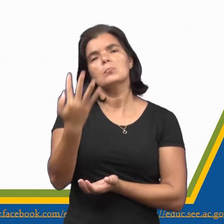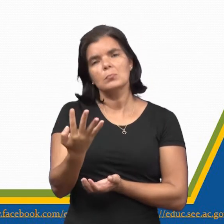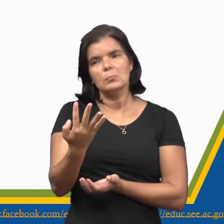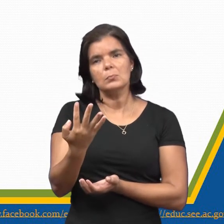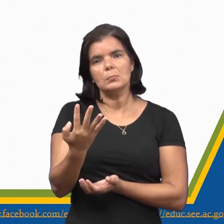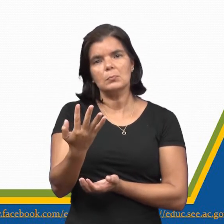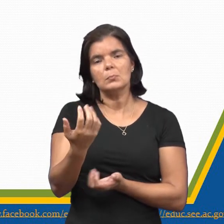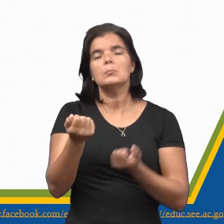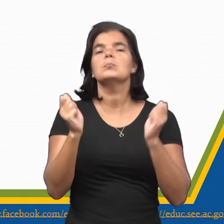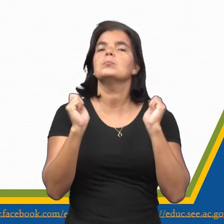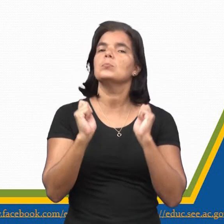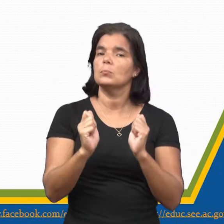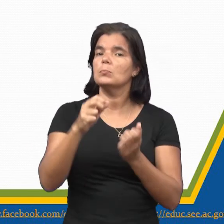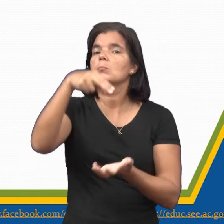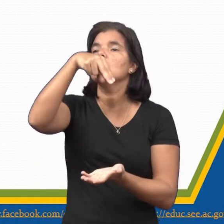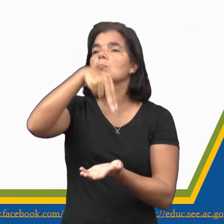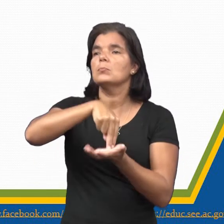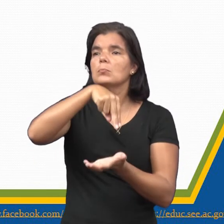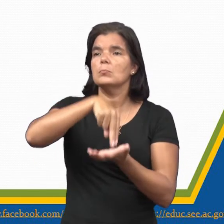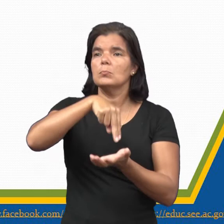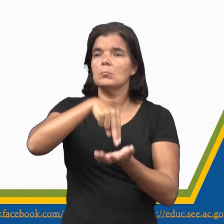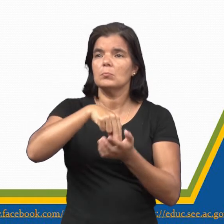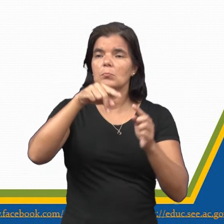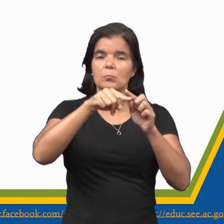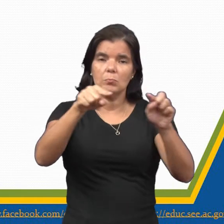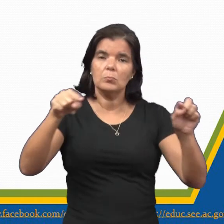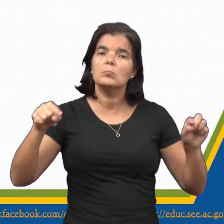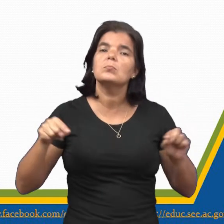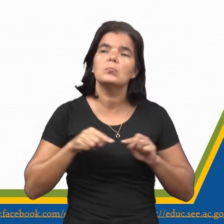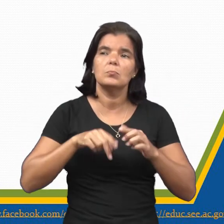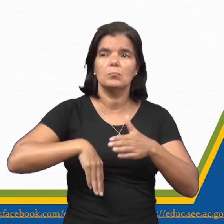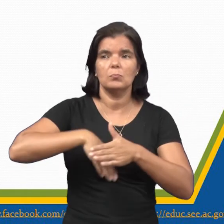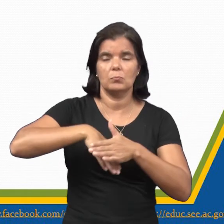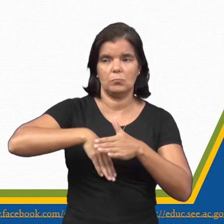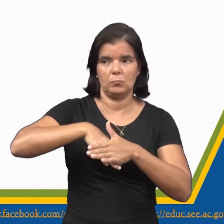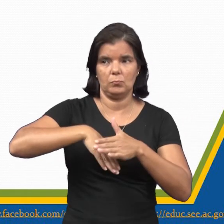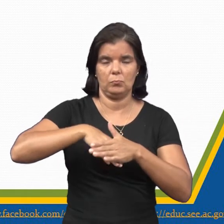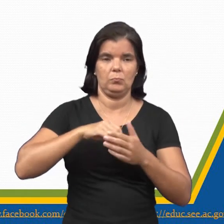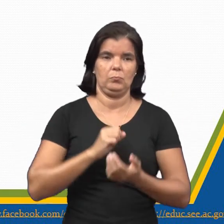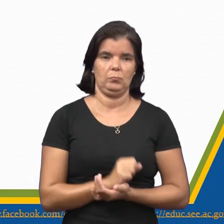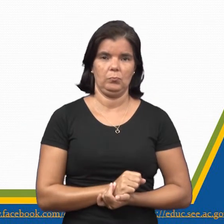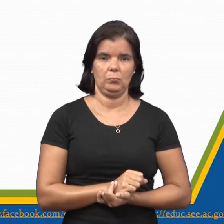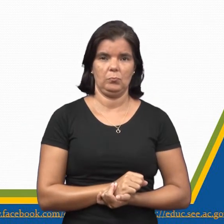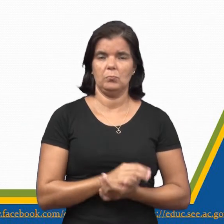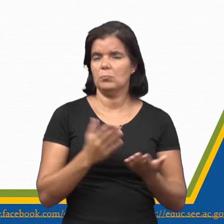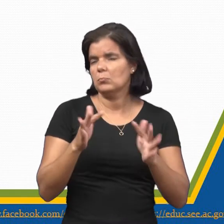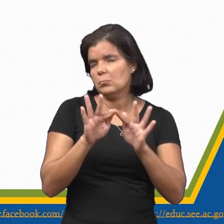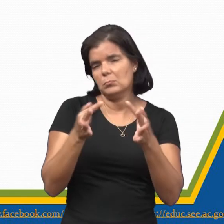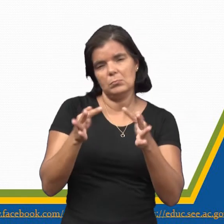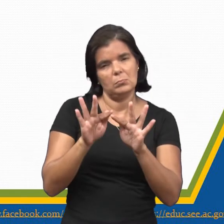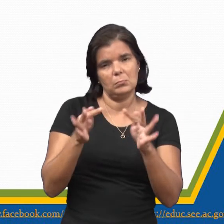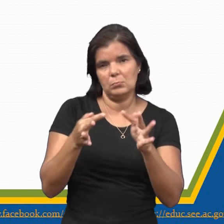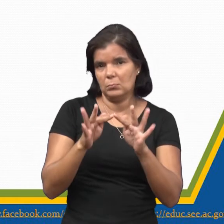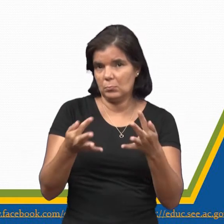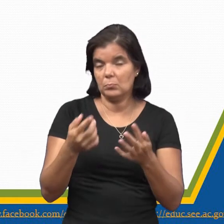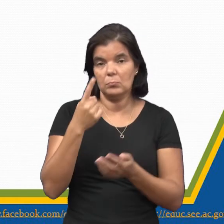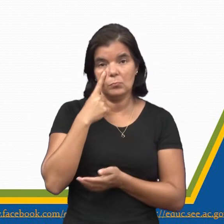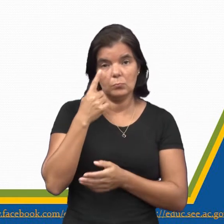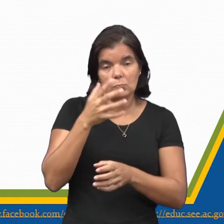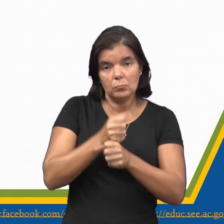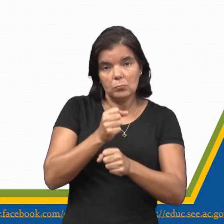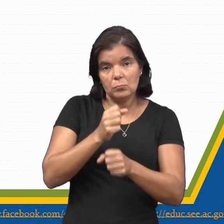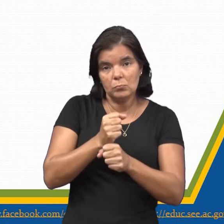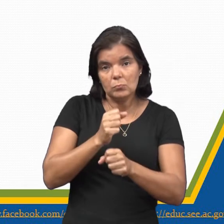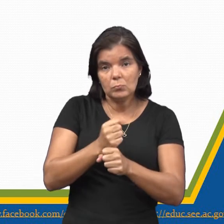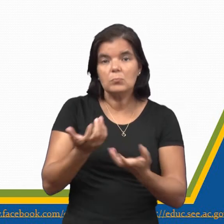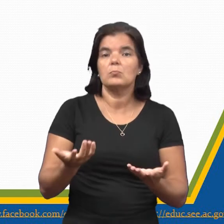poderiam ficar em pé em um campo de futebol? É uma questão bem simples, que basta você calcular a